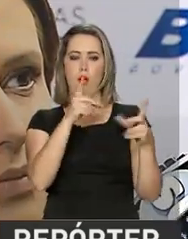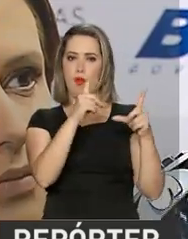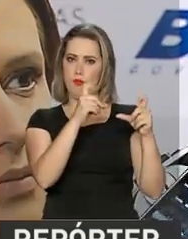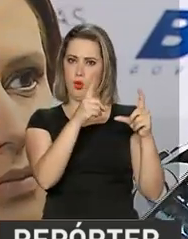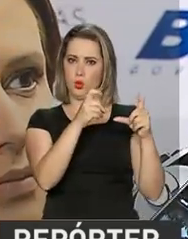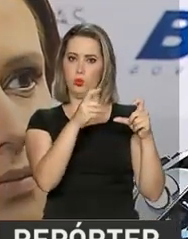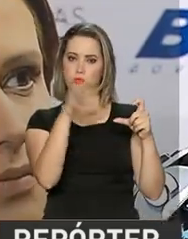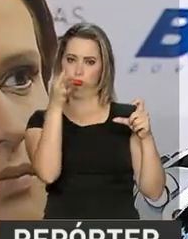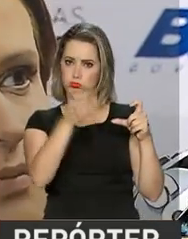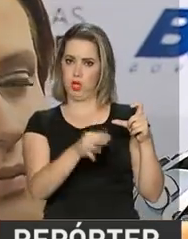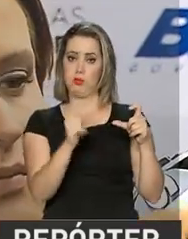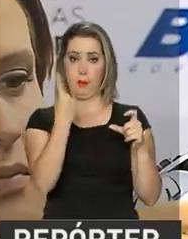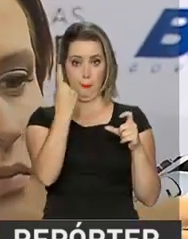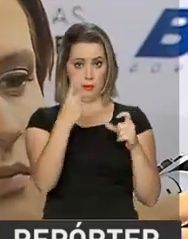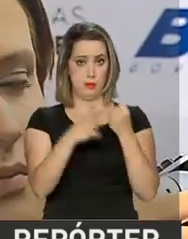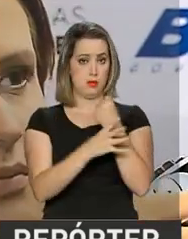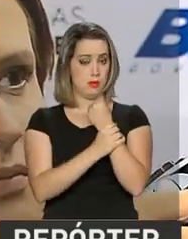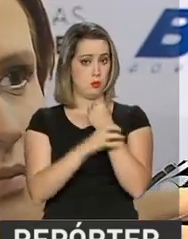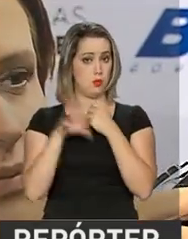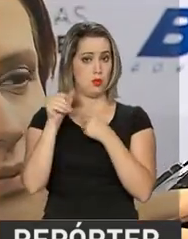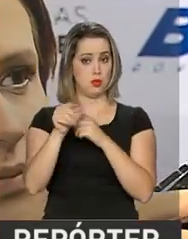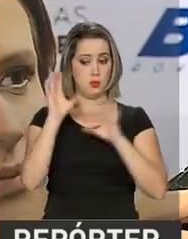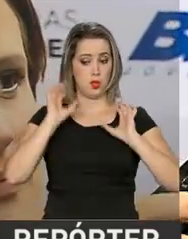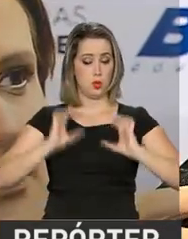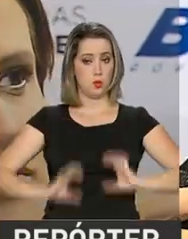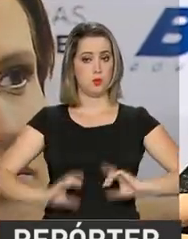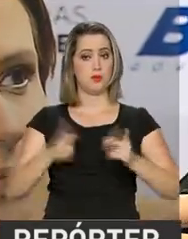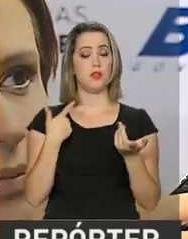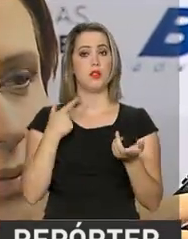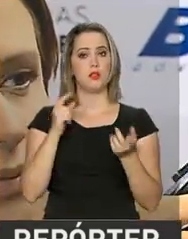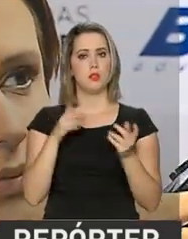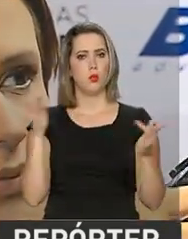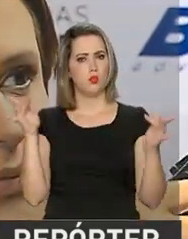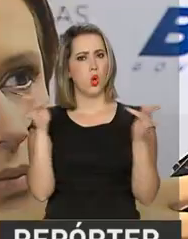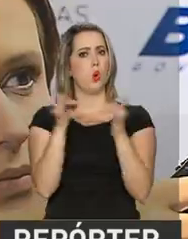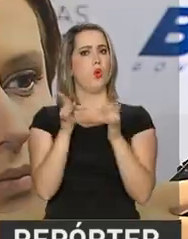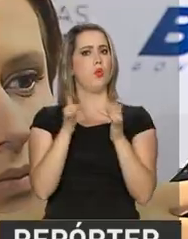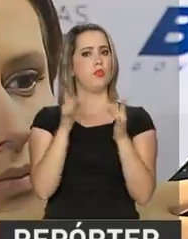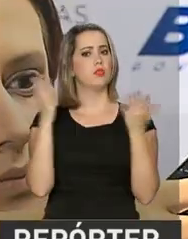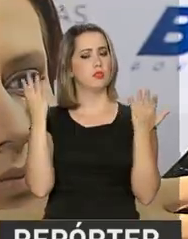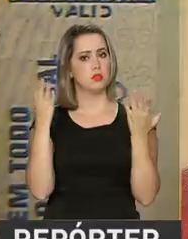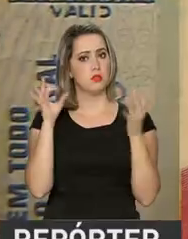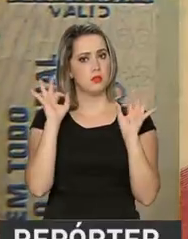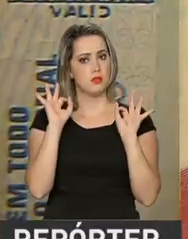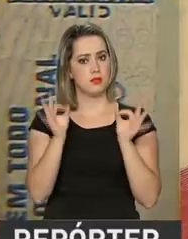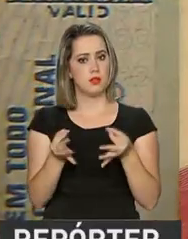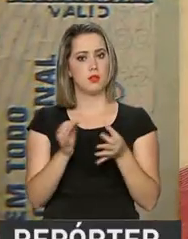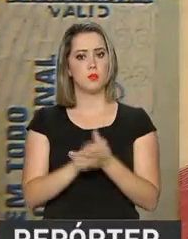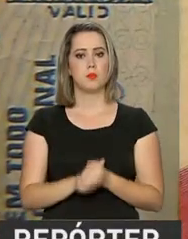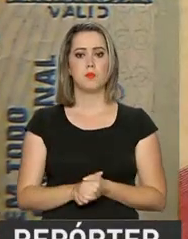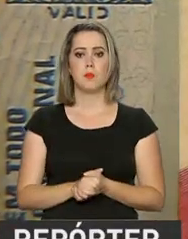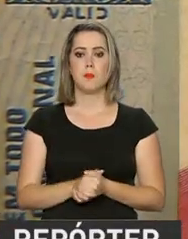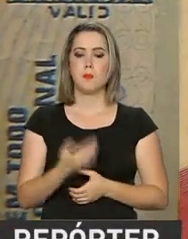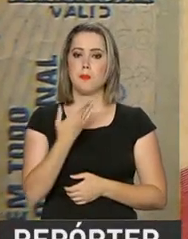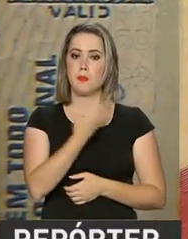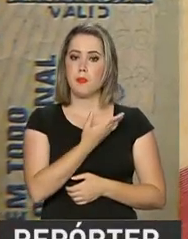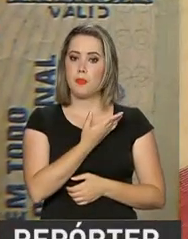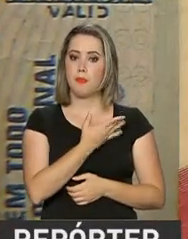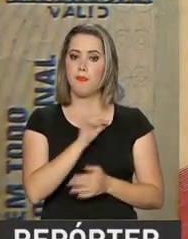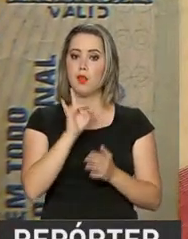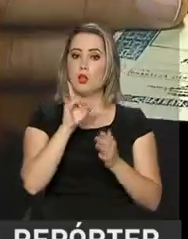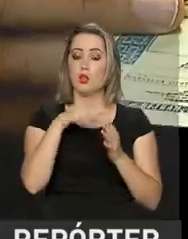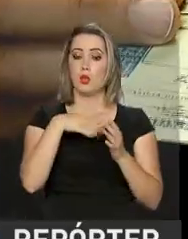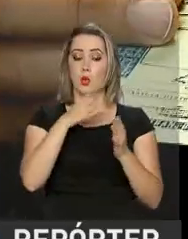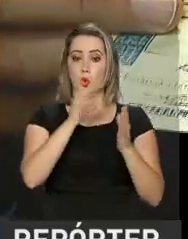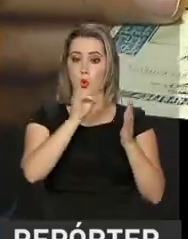segurança para toda a sociedade que vai se permitir fazer uma conferência offline da imagem as carteiras de motorista emitidas a